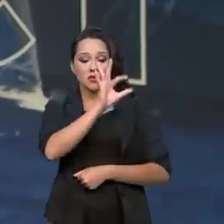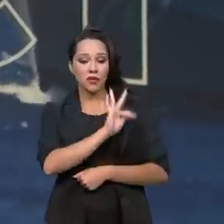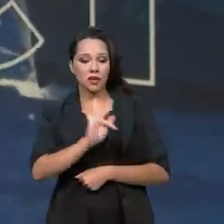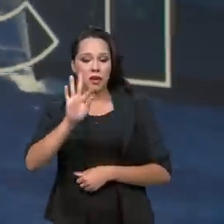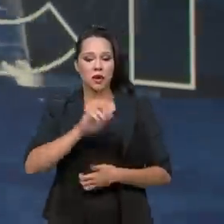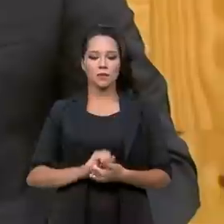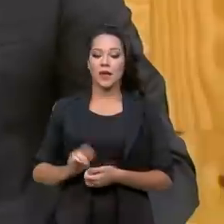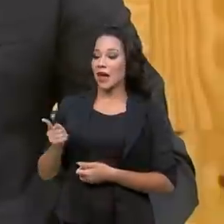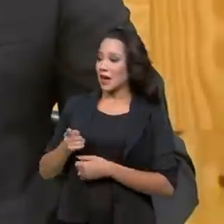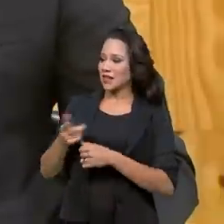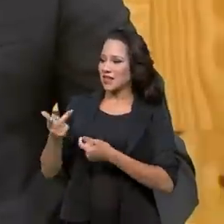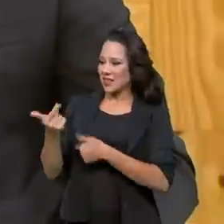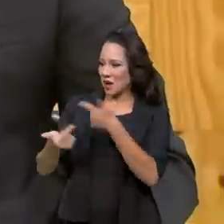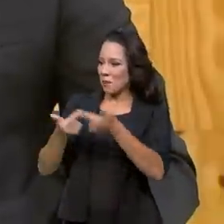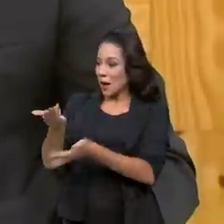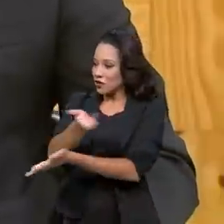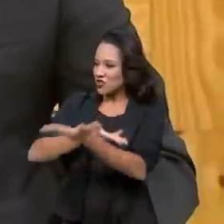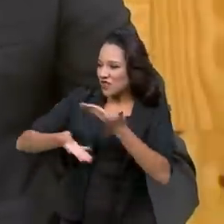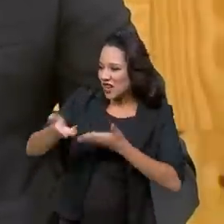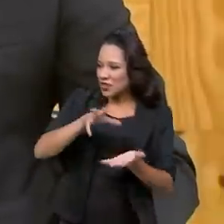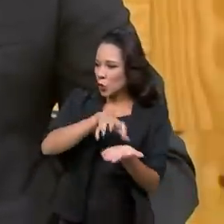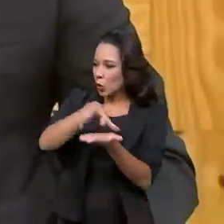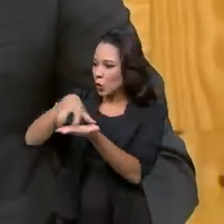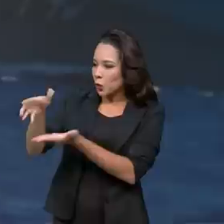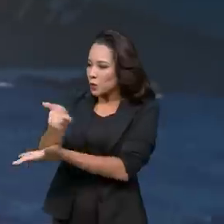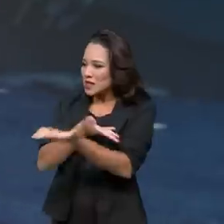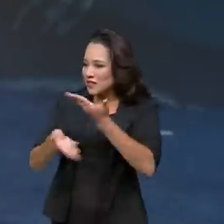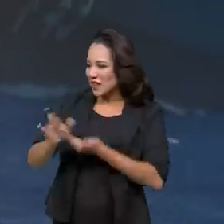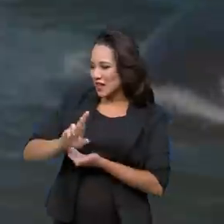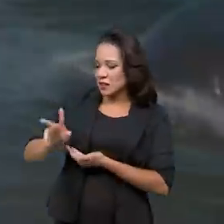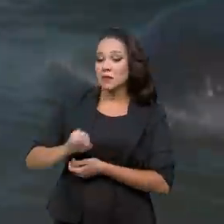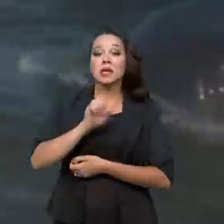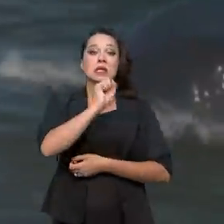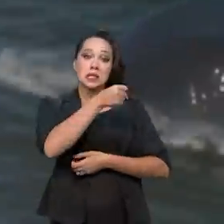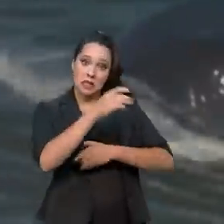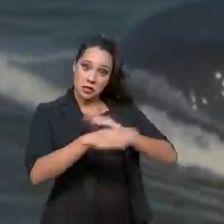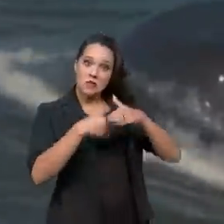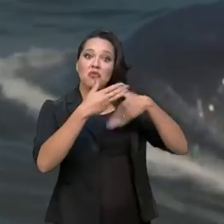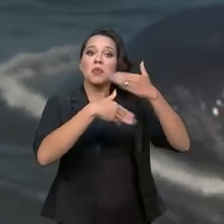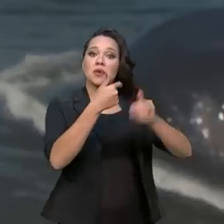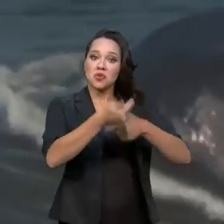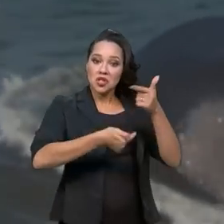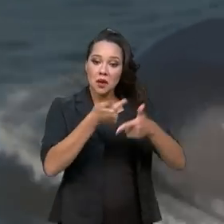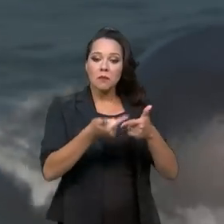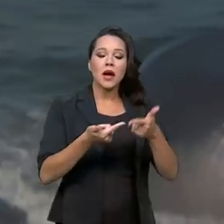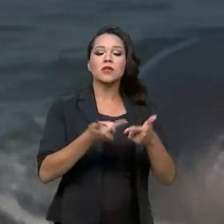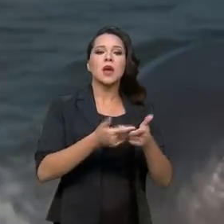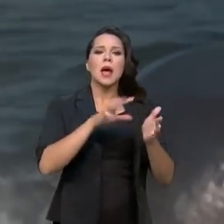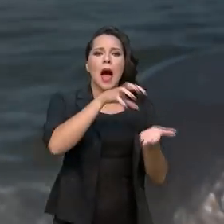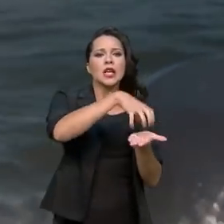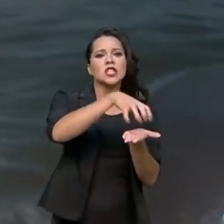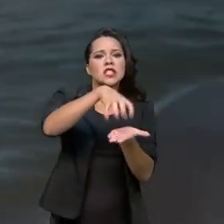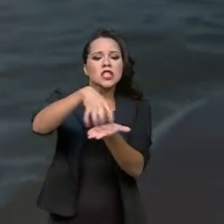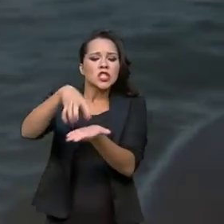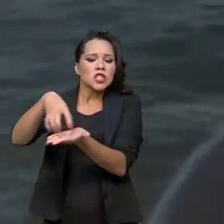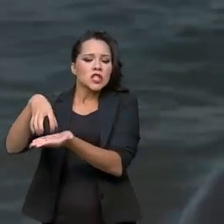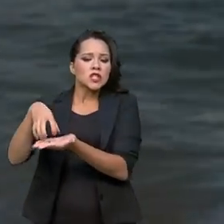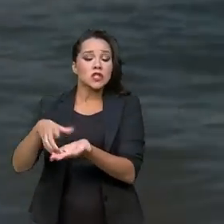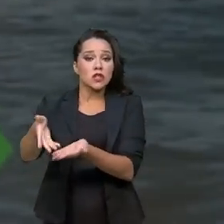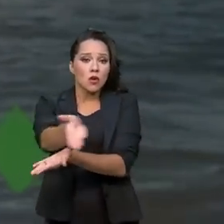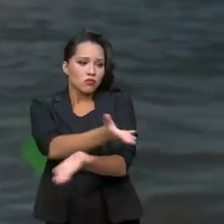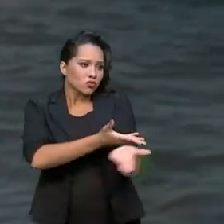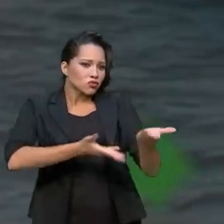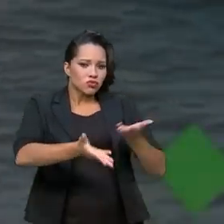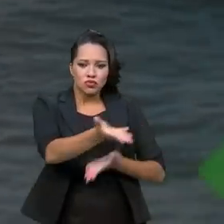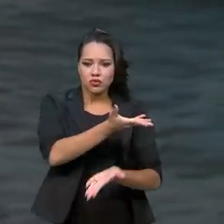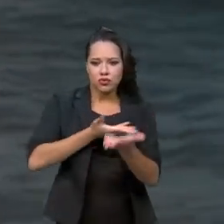Essa interoperabilidade. Exatamente esse é o ponto. Desenvolvimento de atividades interagenciais, essa